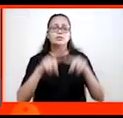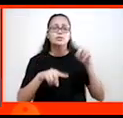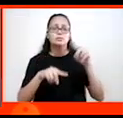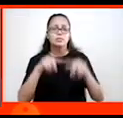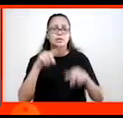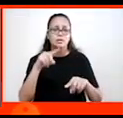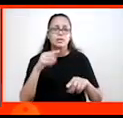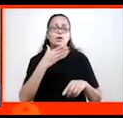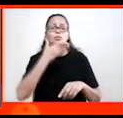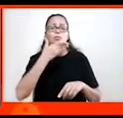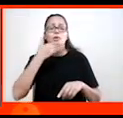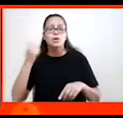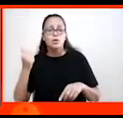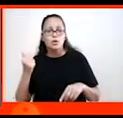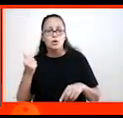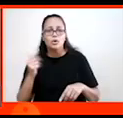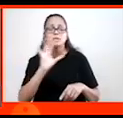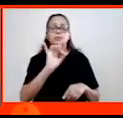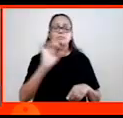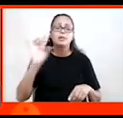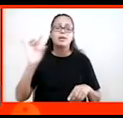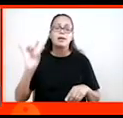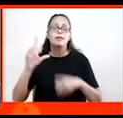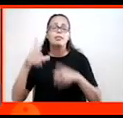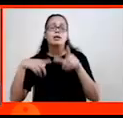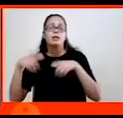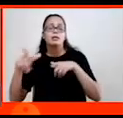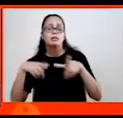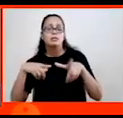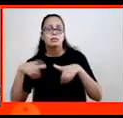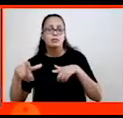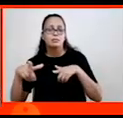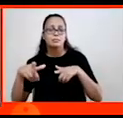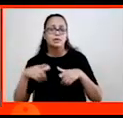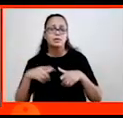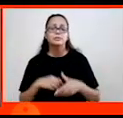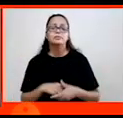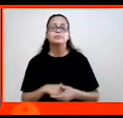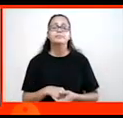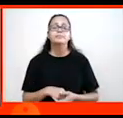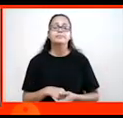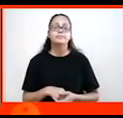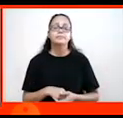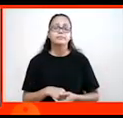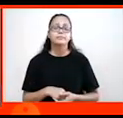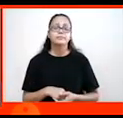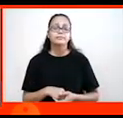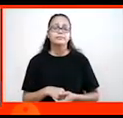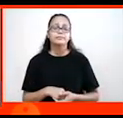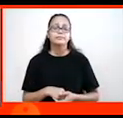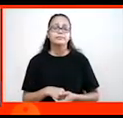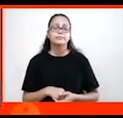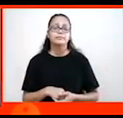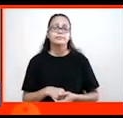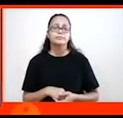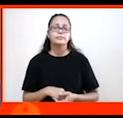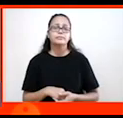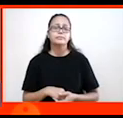se especializar, né? Naquela etapa, acabava desenvolvendo aí ferramentas, né, que produziam mais agilidade, maior produtividade,